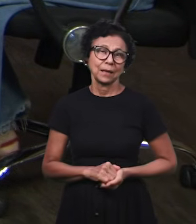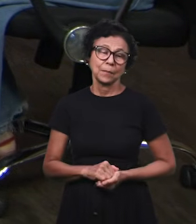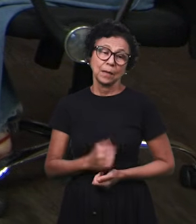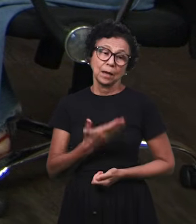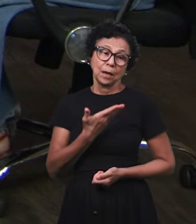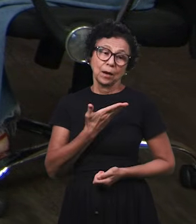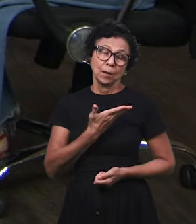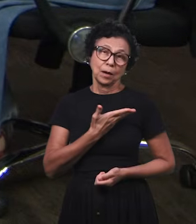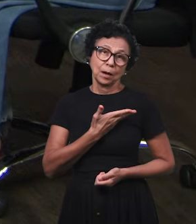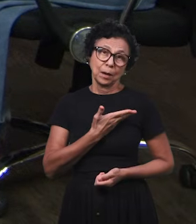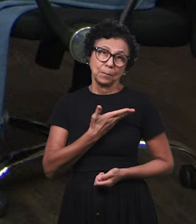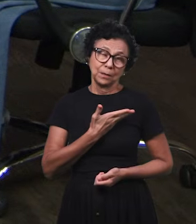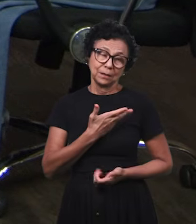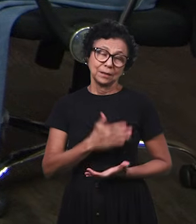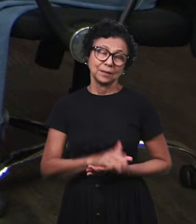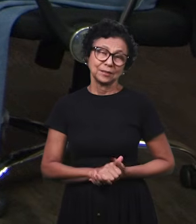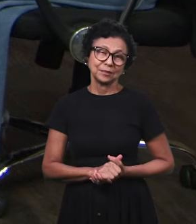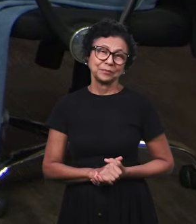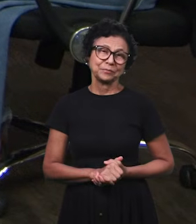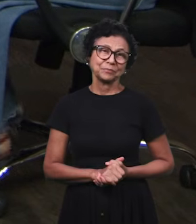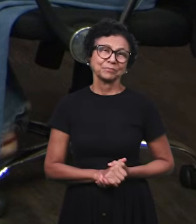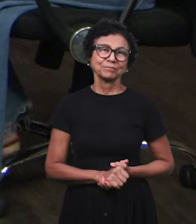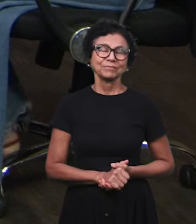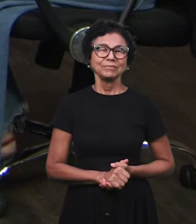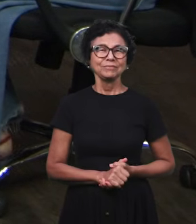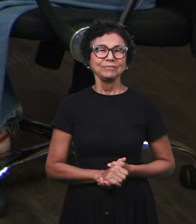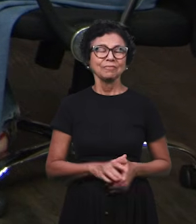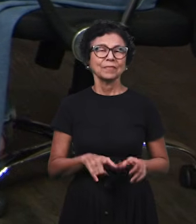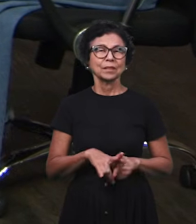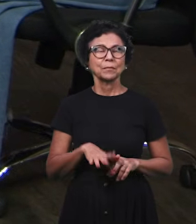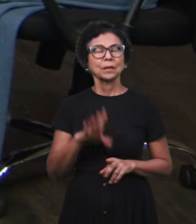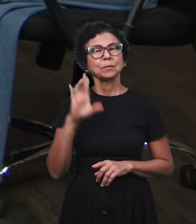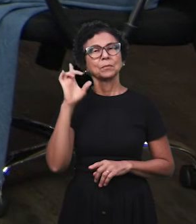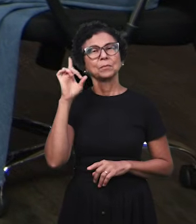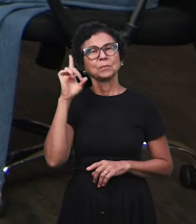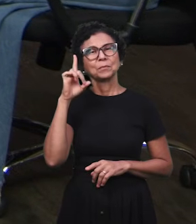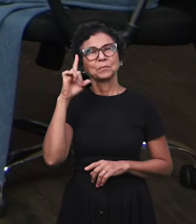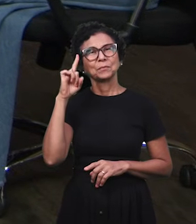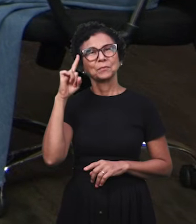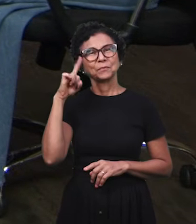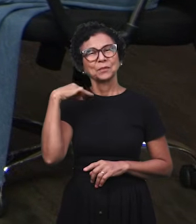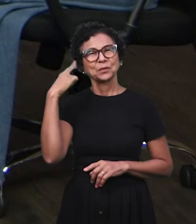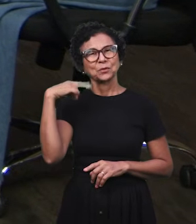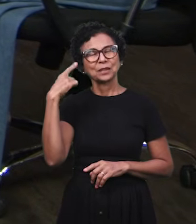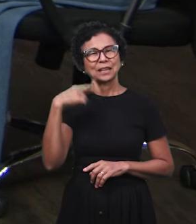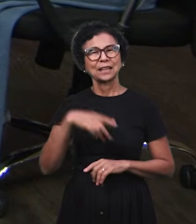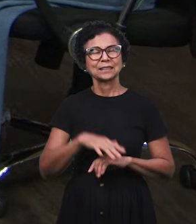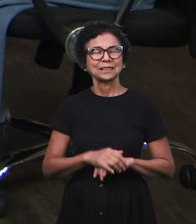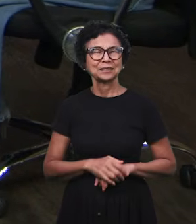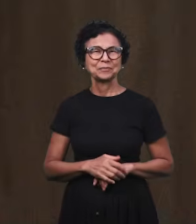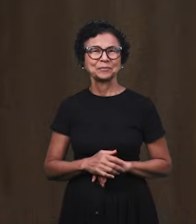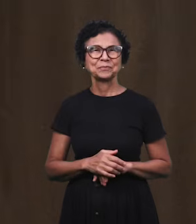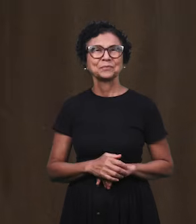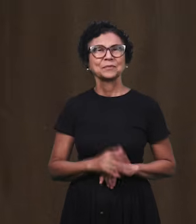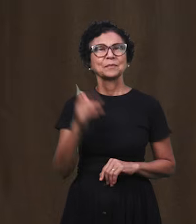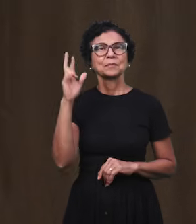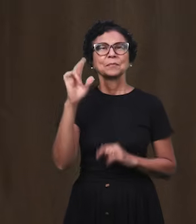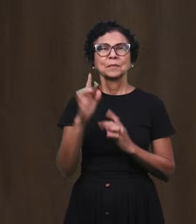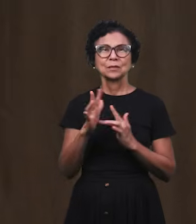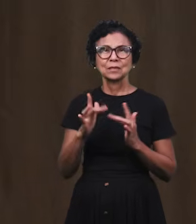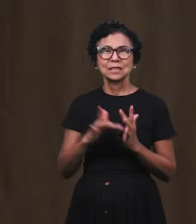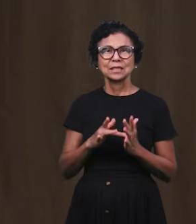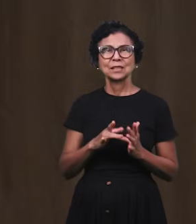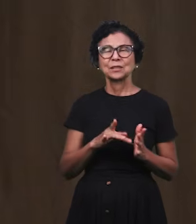profissão, porque ela é advogada, a doutora Carla Kenny. Paz do Senhor. Paz do Senhor, pastor Josias, a paz do Senhor a todos os jovens, a paz do Senhor a todos que